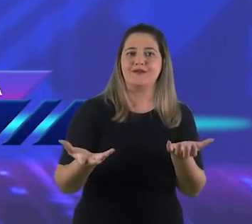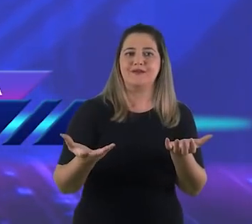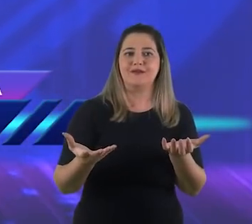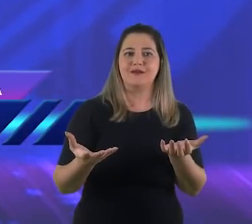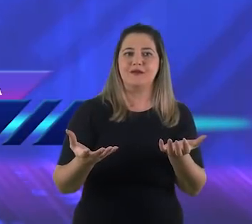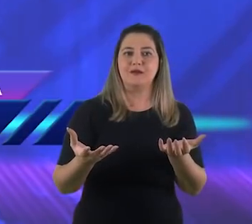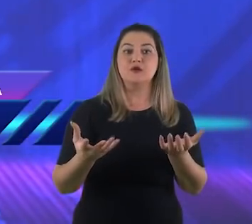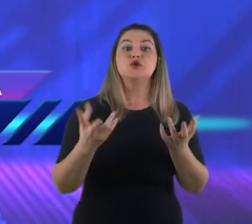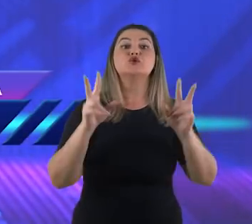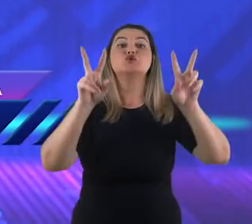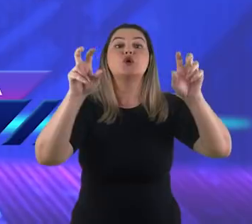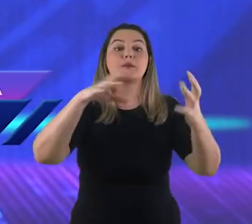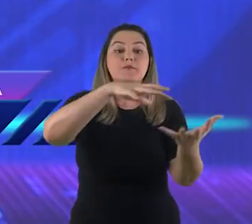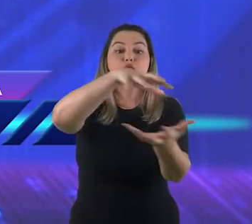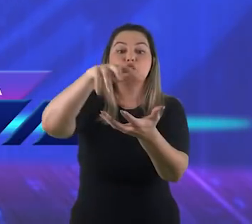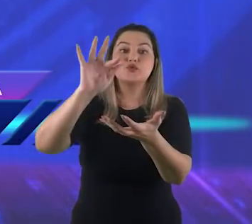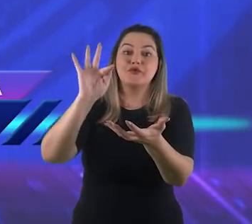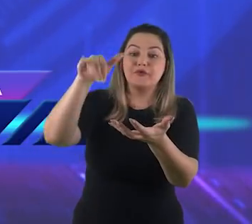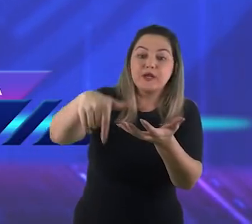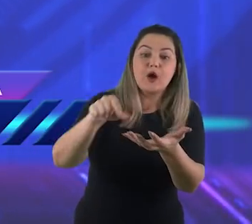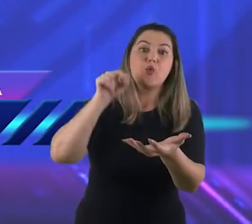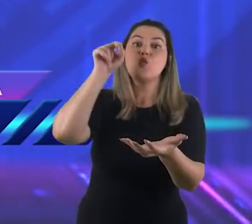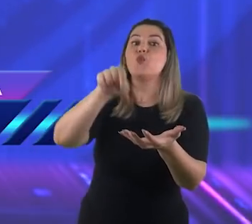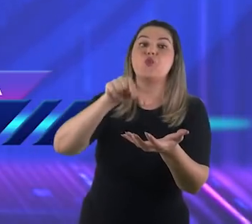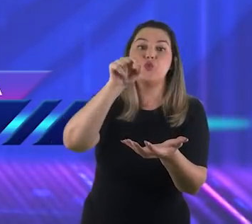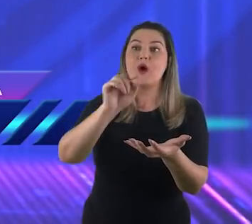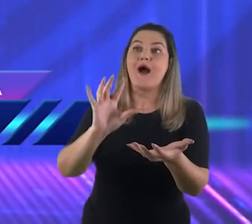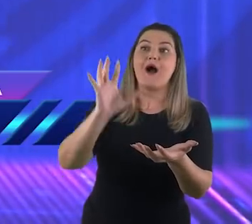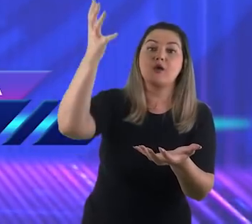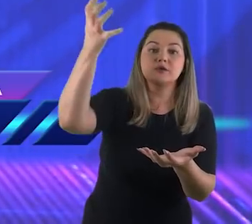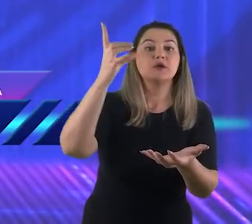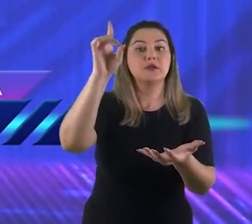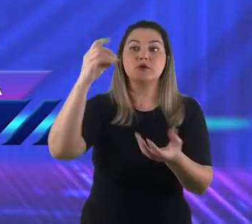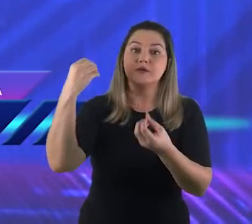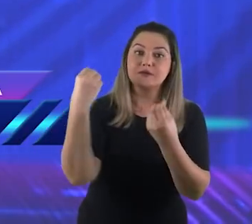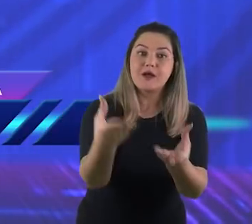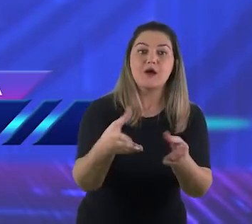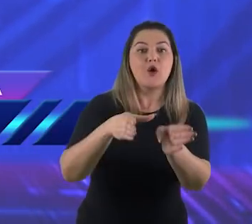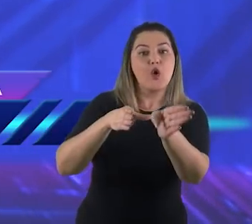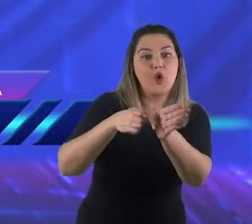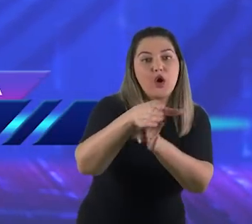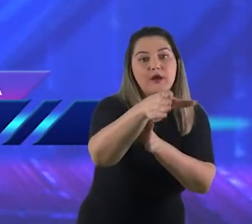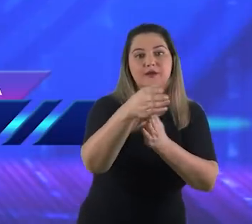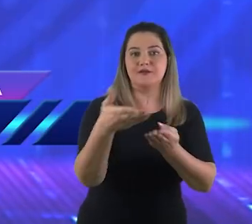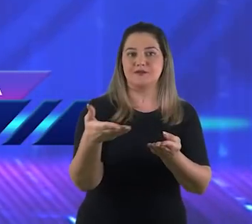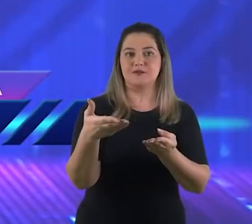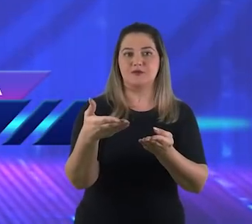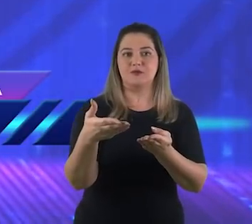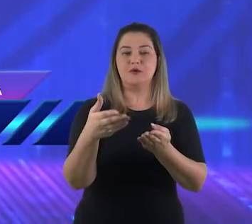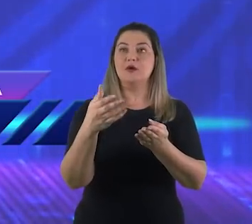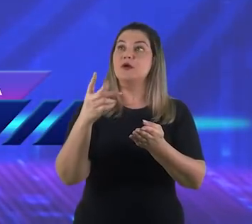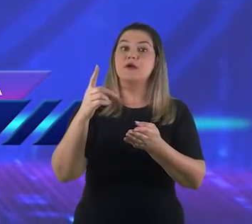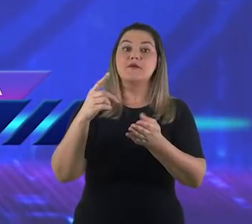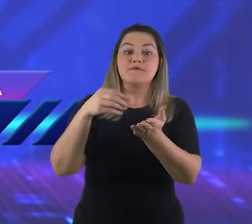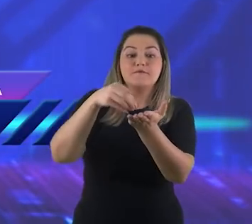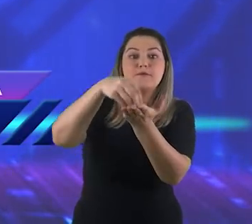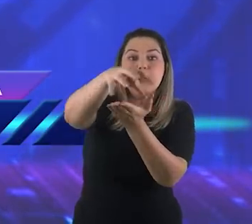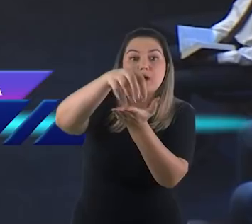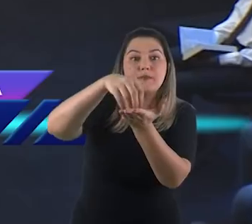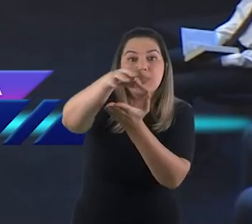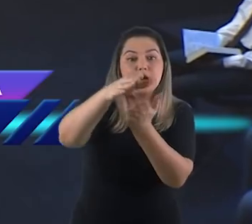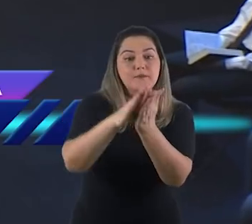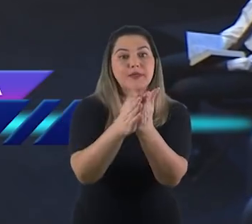assunto tem a ver com os eventos finais. Ele está te orientando e dizendo: filha, filho, isso aqui vai